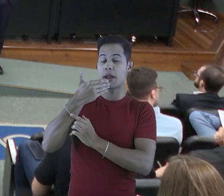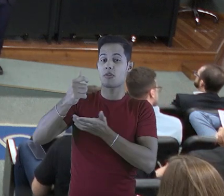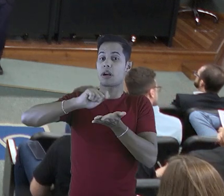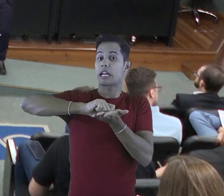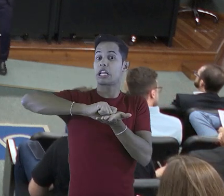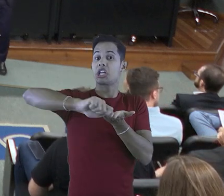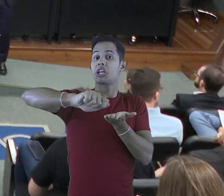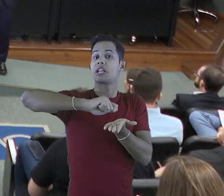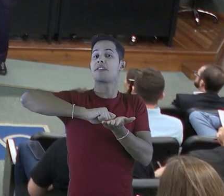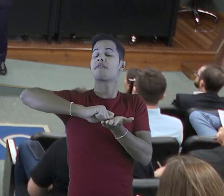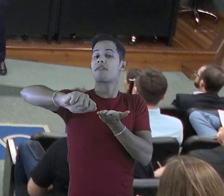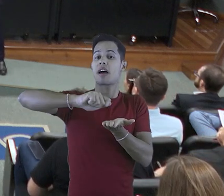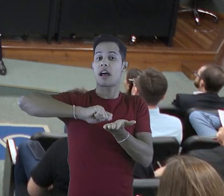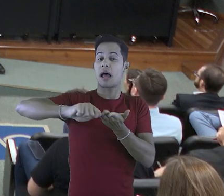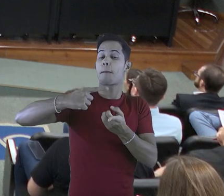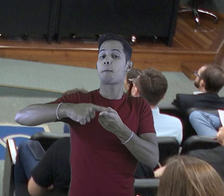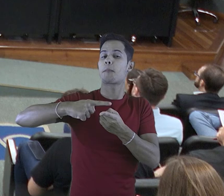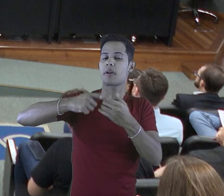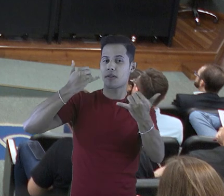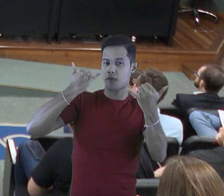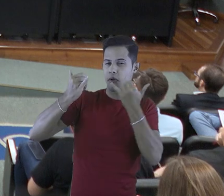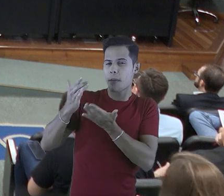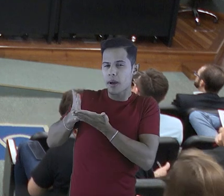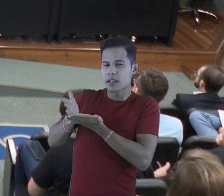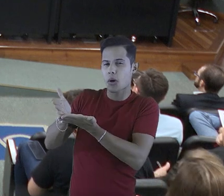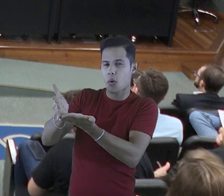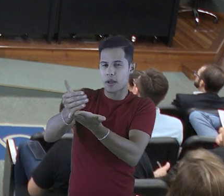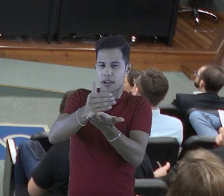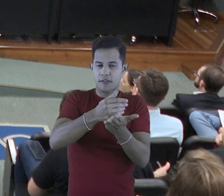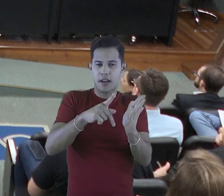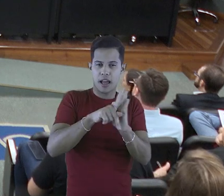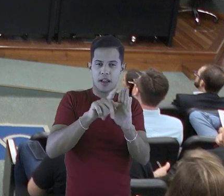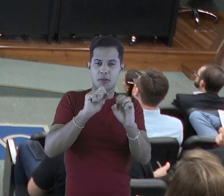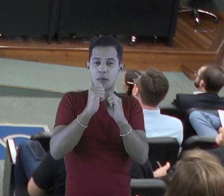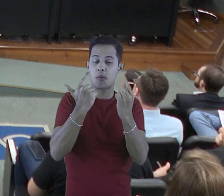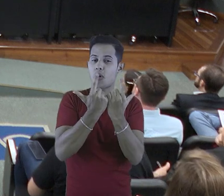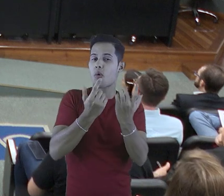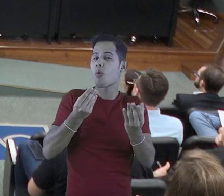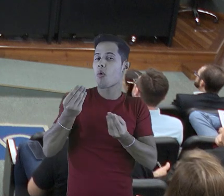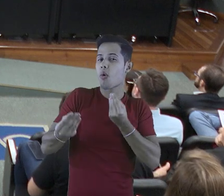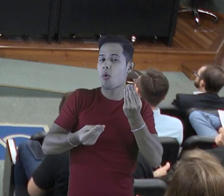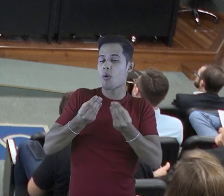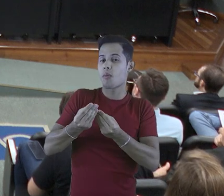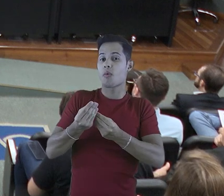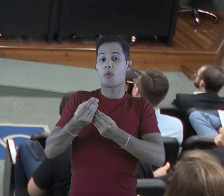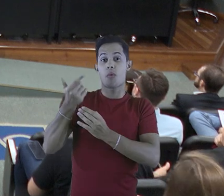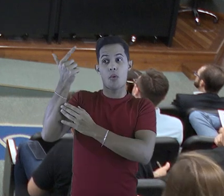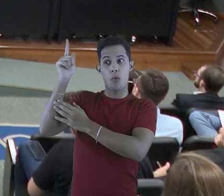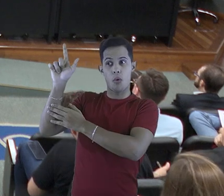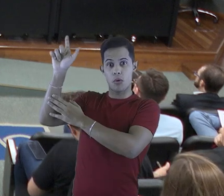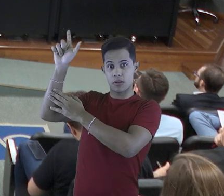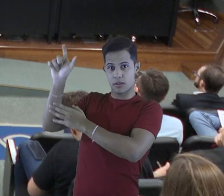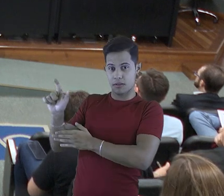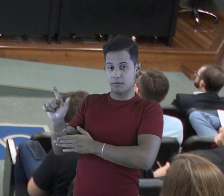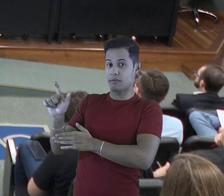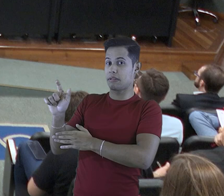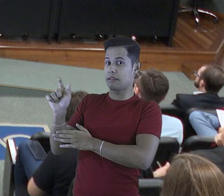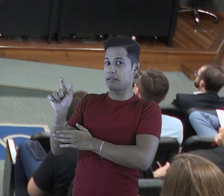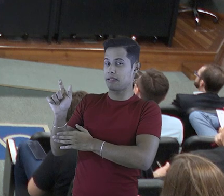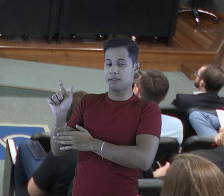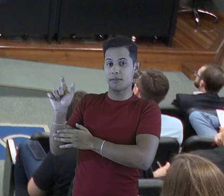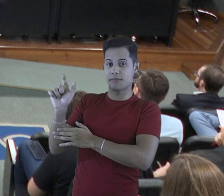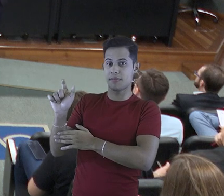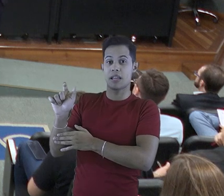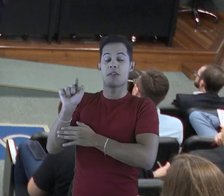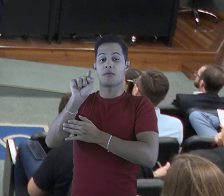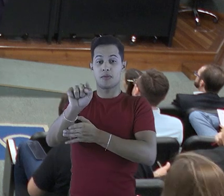seja um dado grifado, porque a coleta desse dado pela Assembleia foi feita por meio de terceiro. E você, Assembleia, não